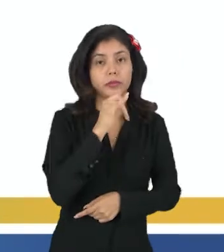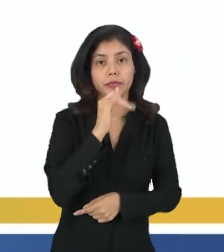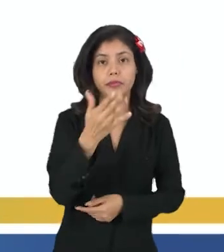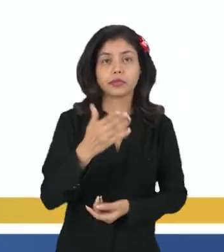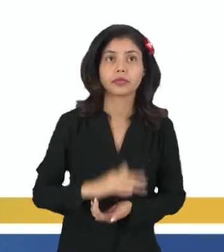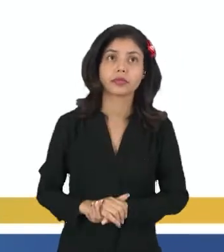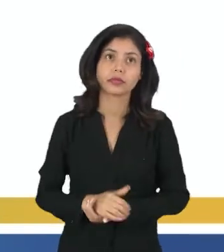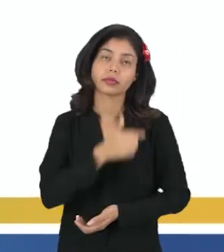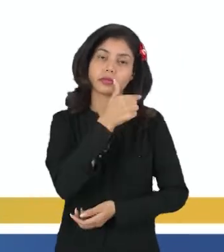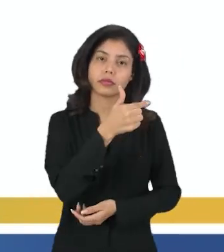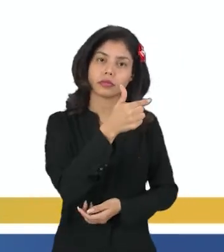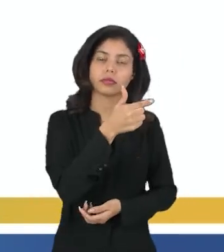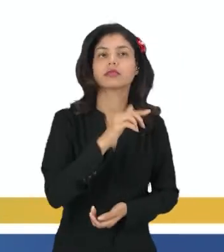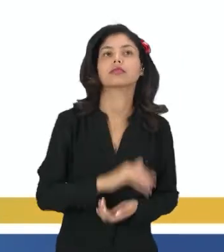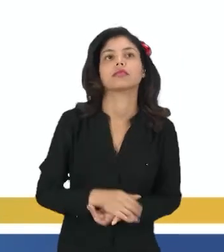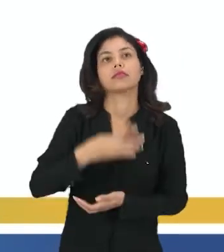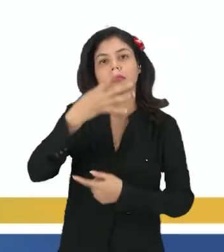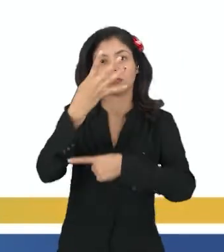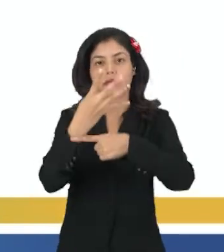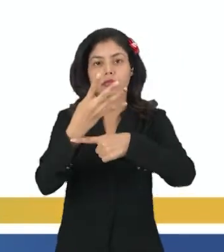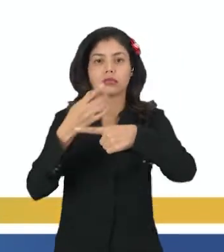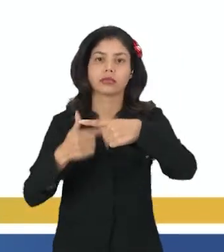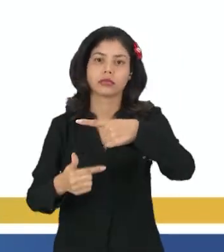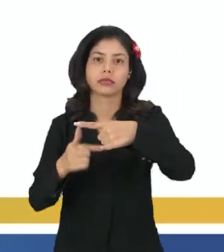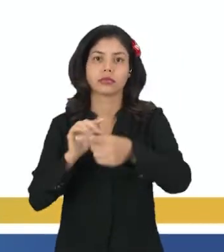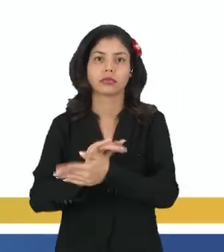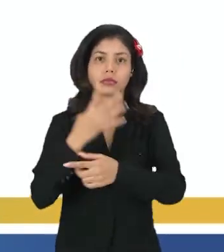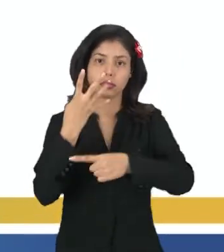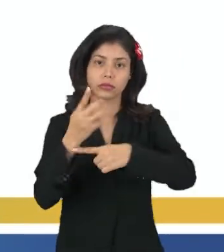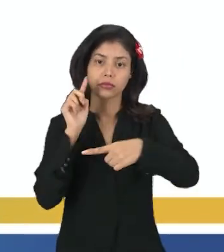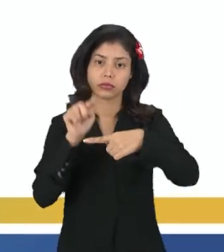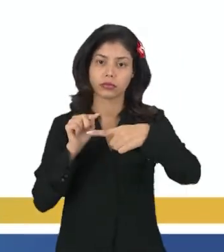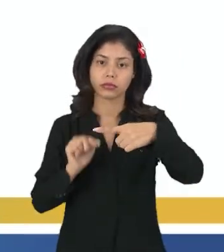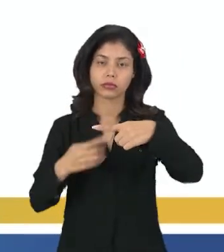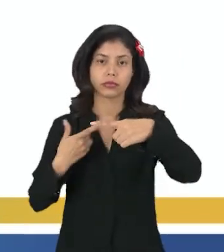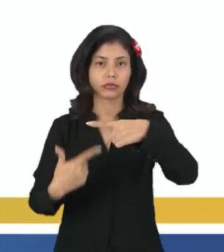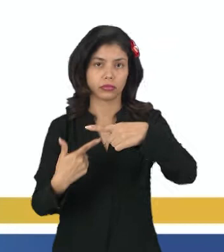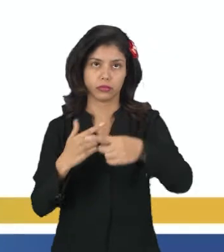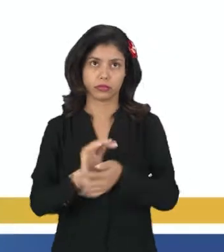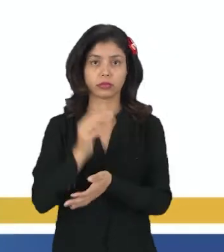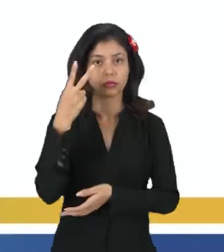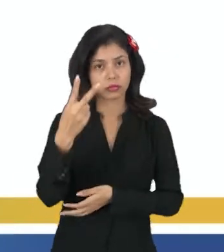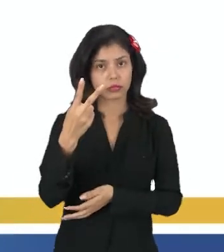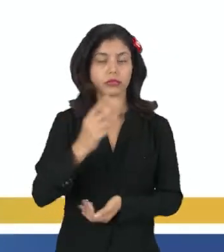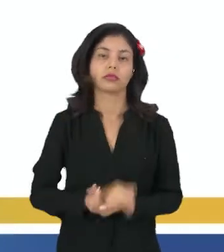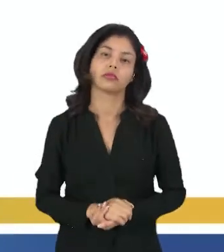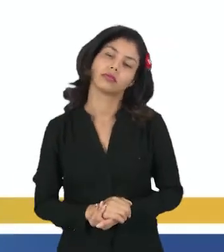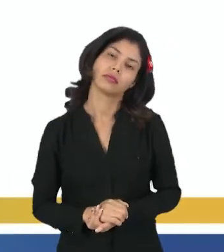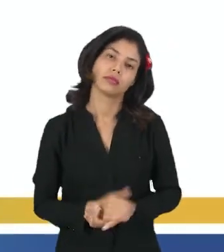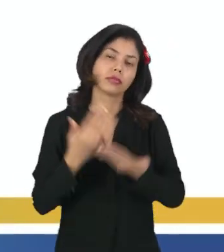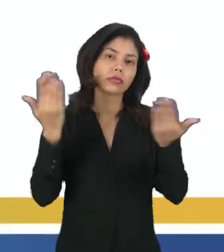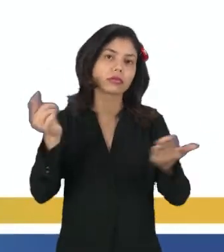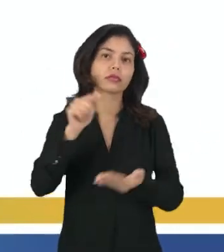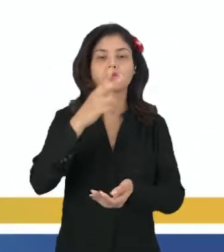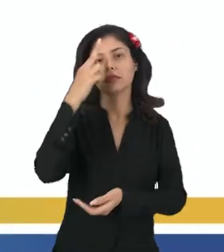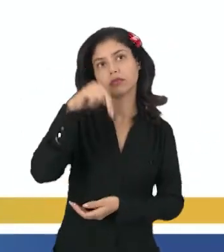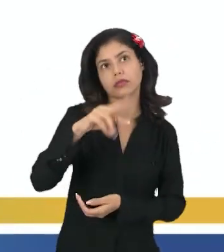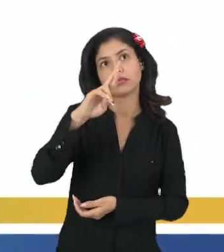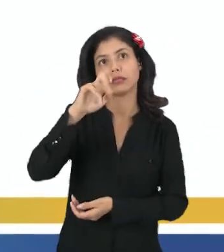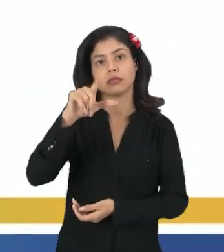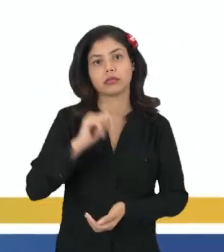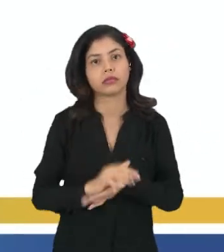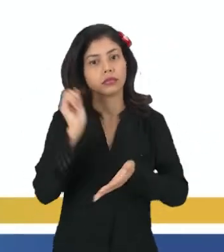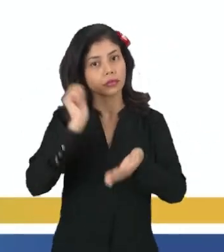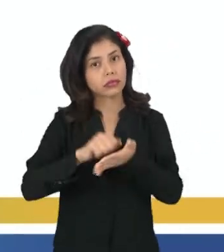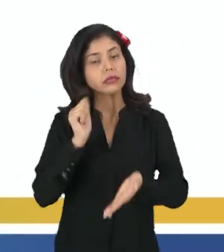numa sempre número 24 meio se eu pegar quatro de CO2 vai ser igual a 2 Apesar dele ser natural